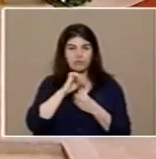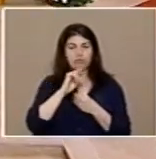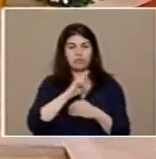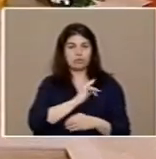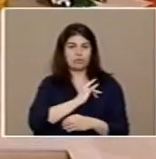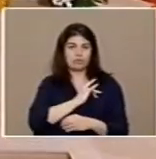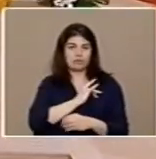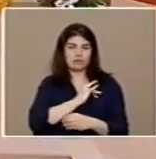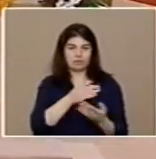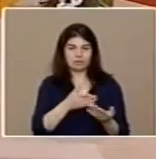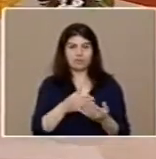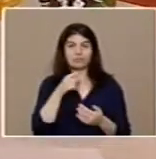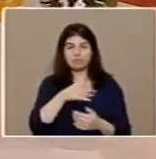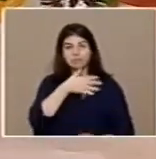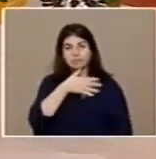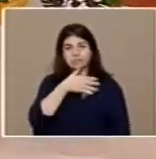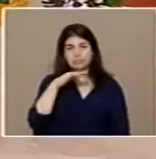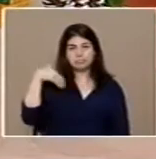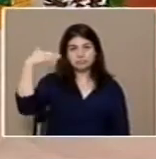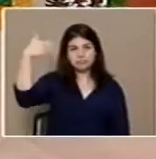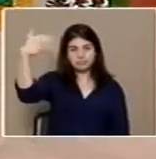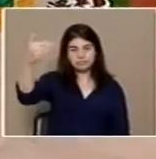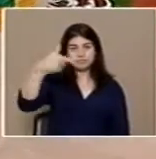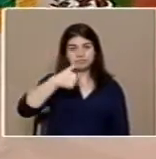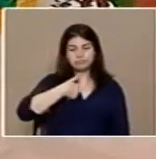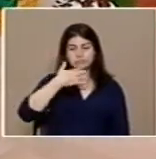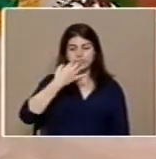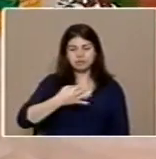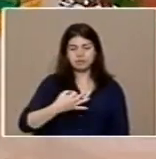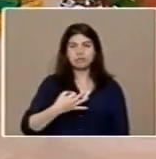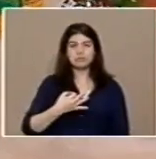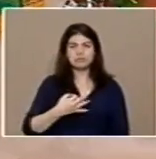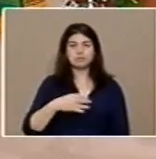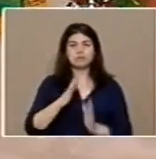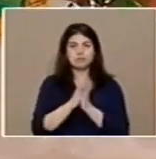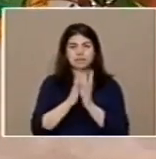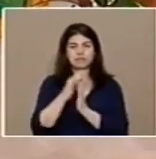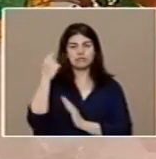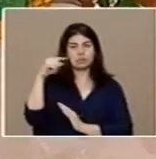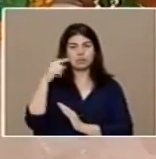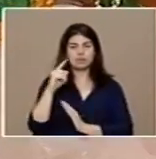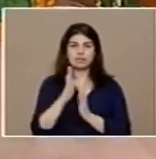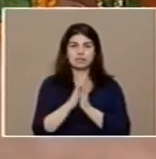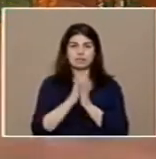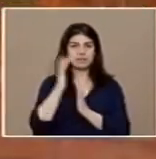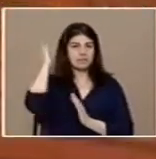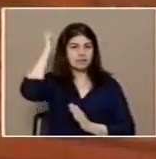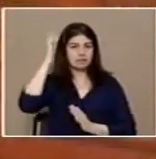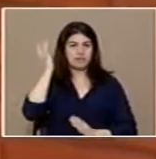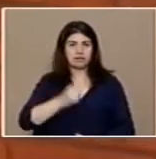glorificado ele que falou pelos profetas creio na igreja una Santa católica e